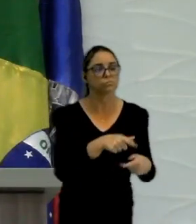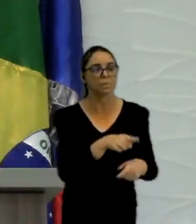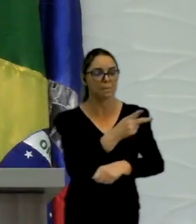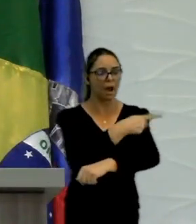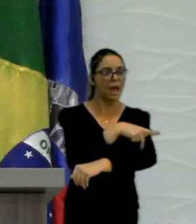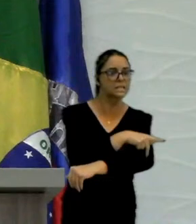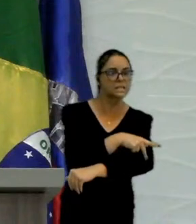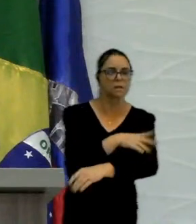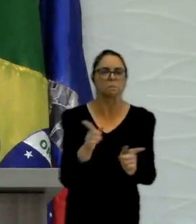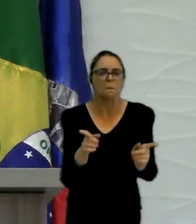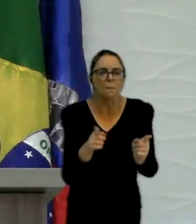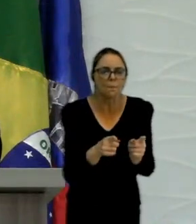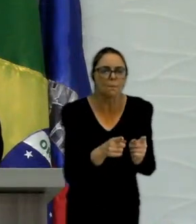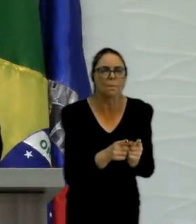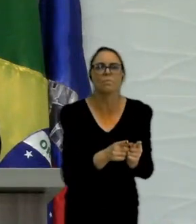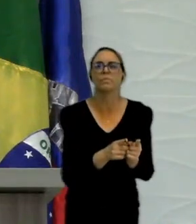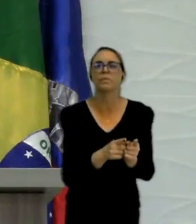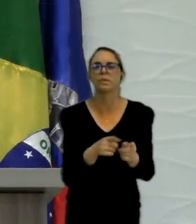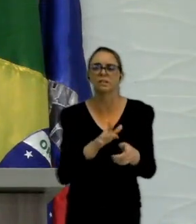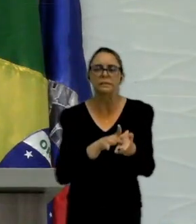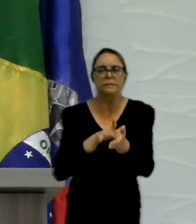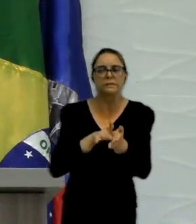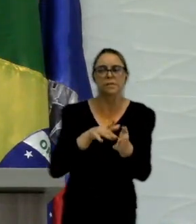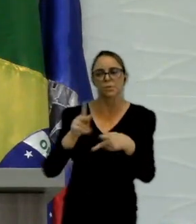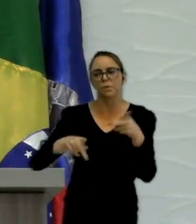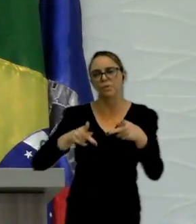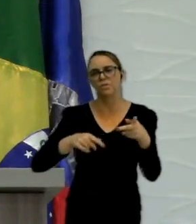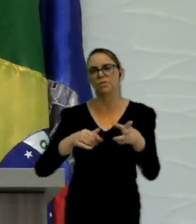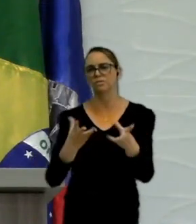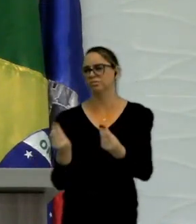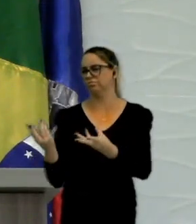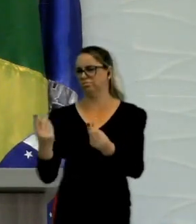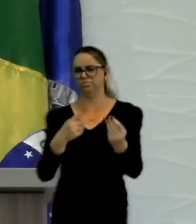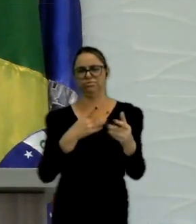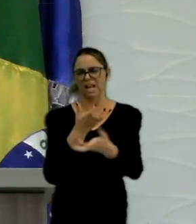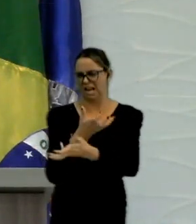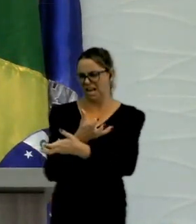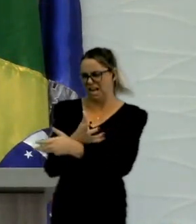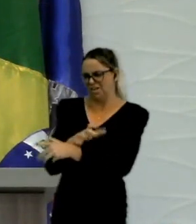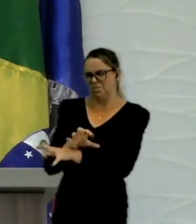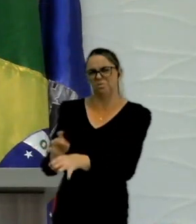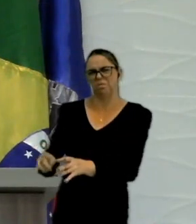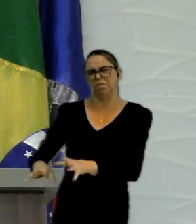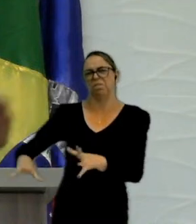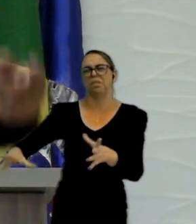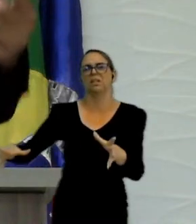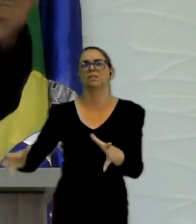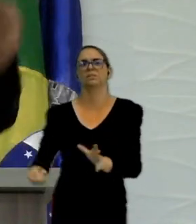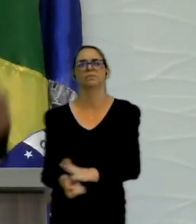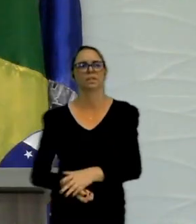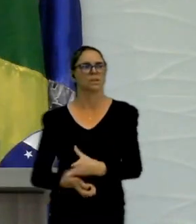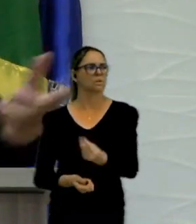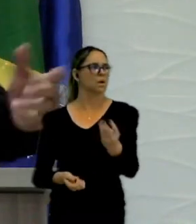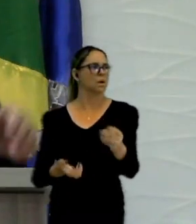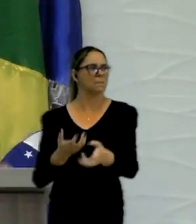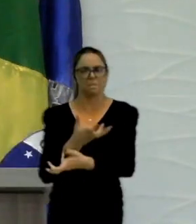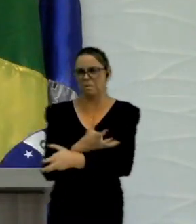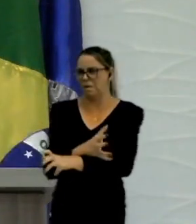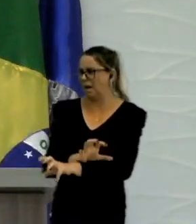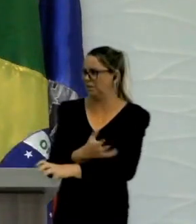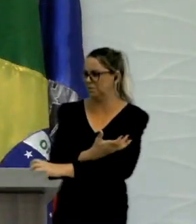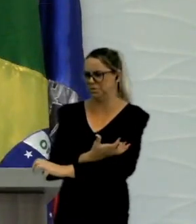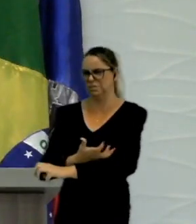enganar a população. Já está cheia de lixo. Eu vou fazer um vídeo essa semana das pracinhas, todas cheias de mato, de lixo,